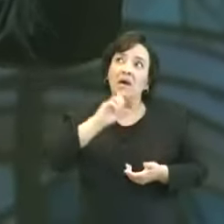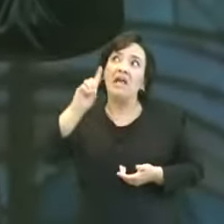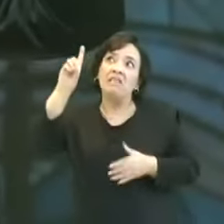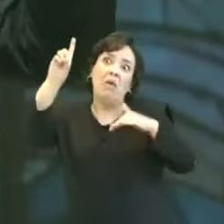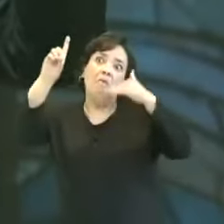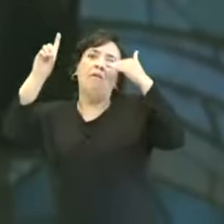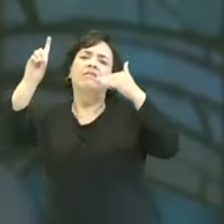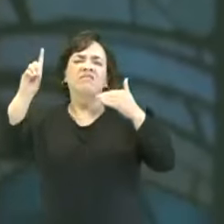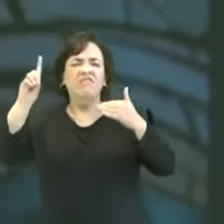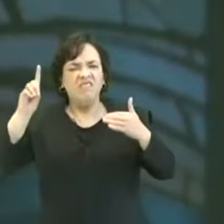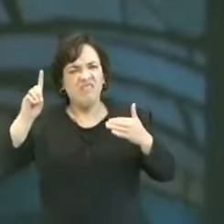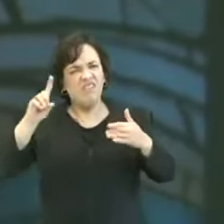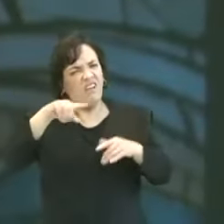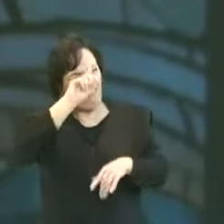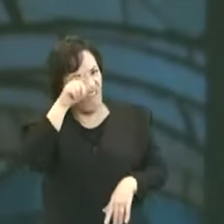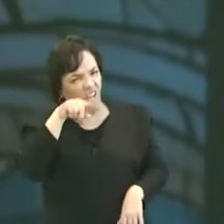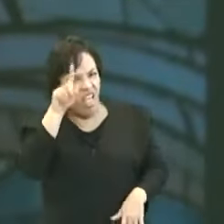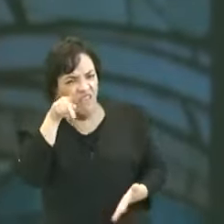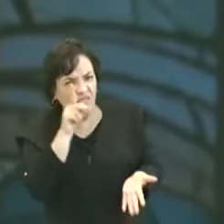que isso é verdade?